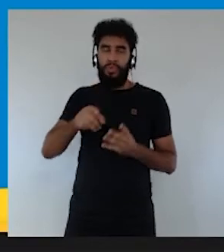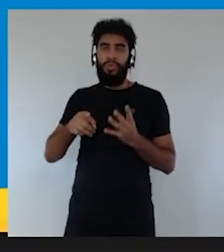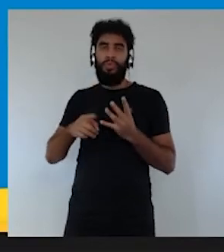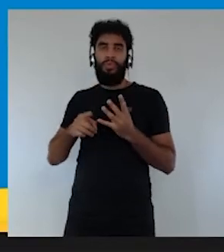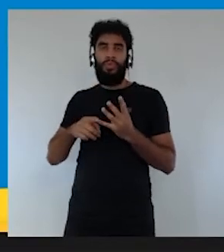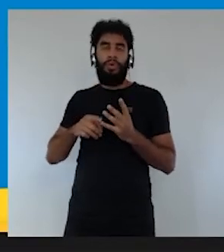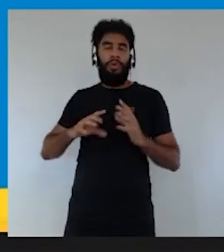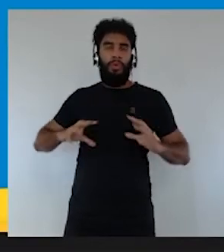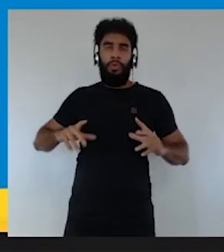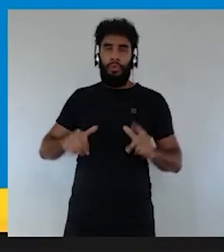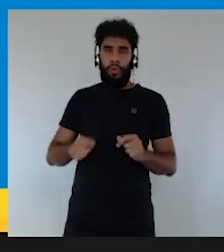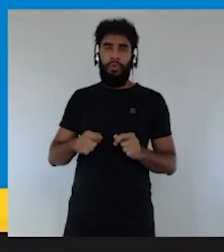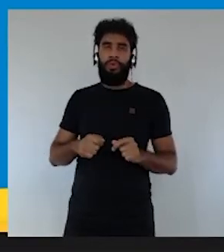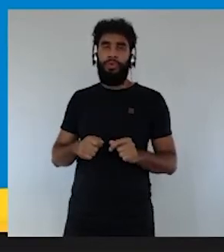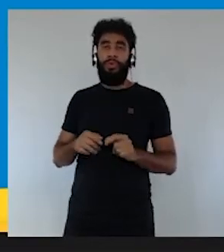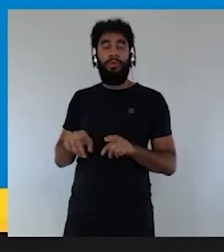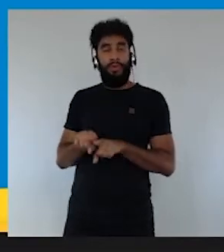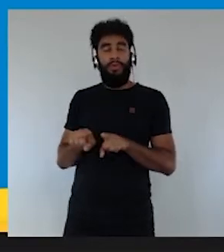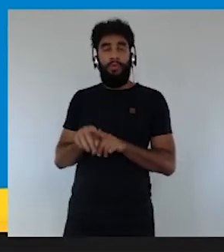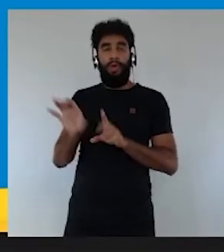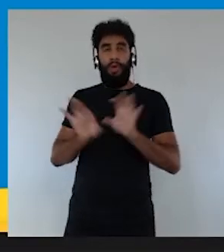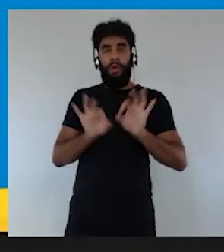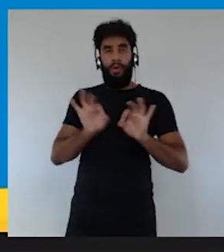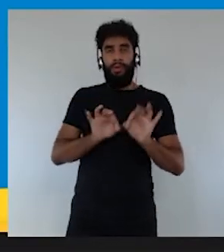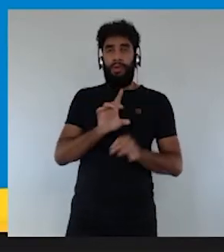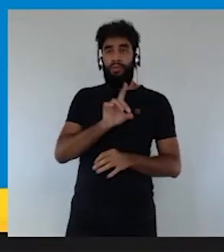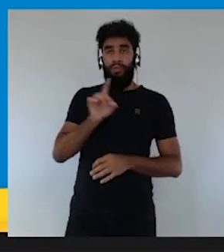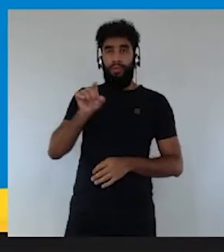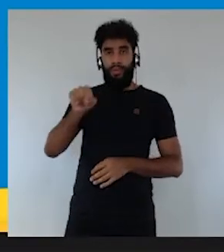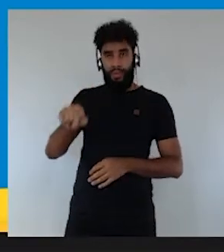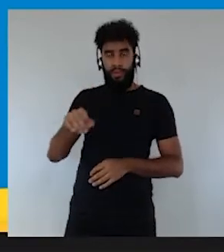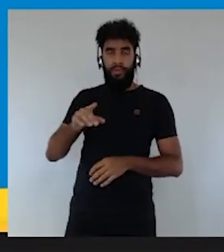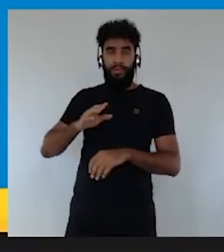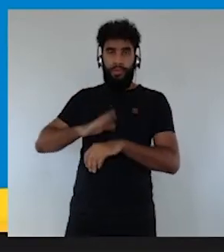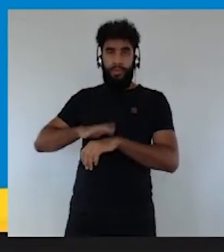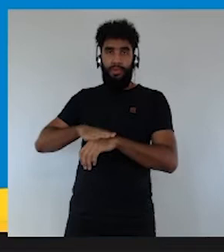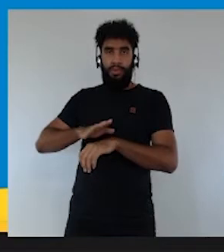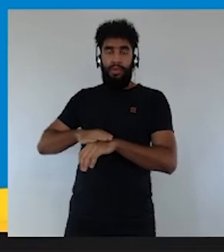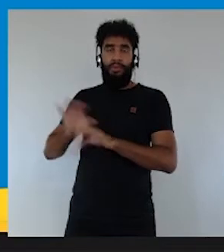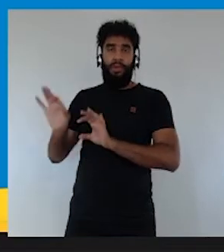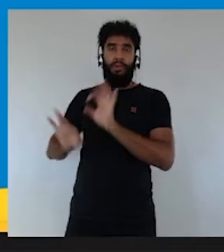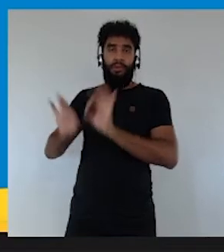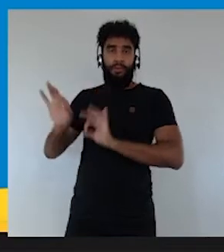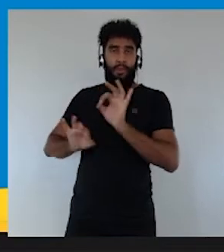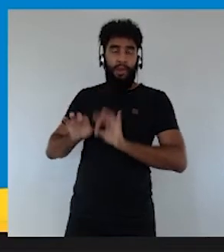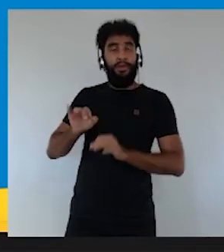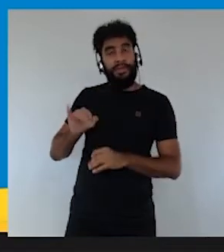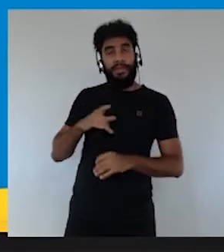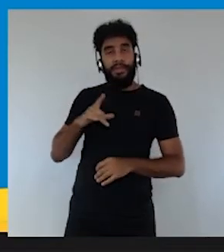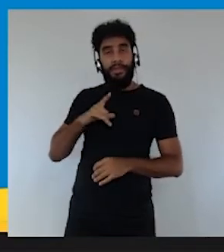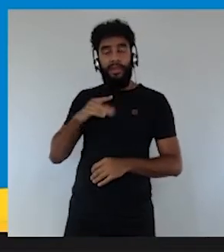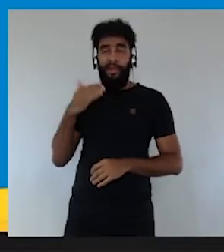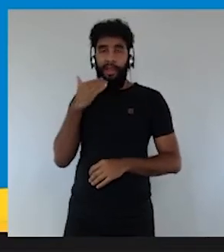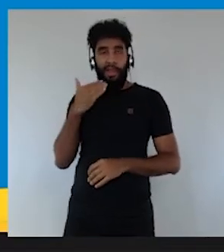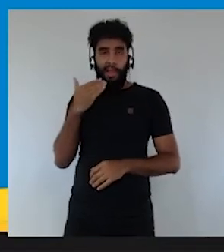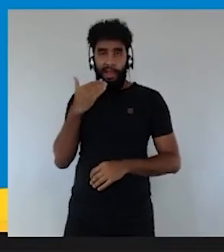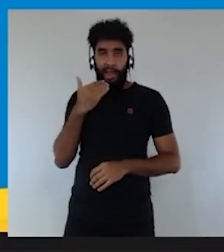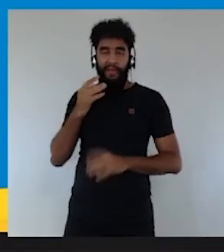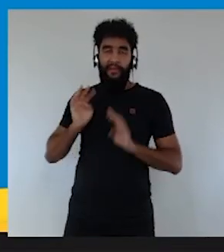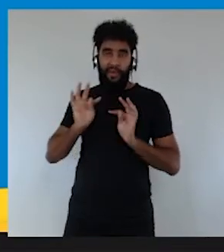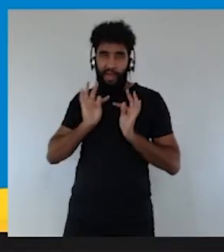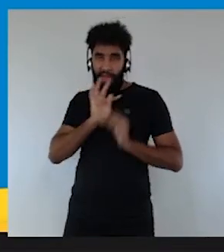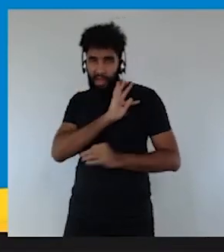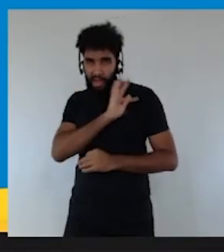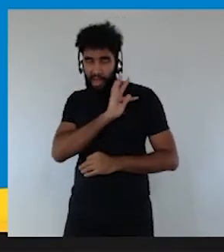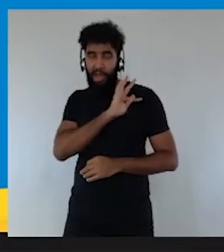isso, é importante alocar no seu calendário da sua arbitragem tempo para resolver eventuais falhas técnicas que